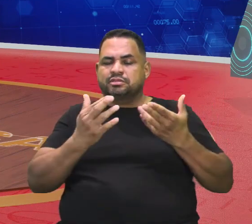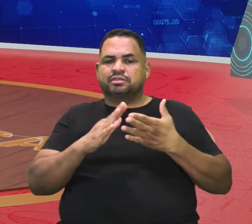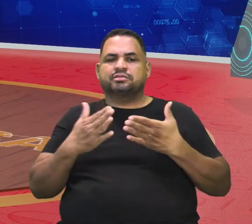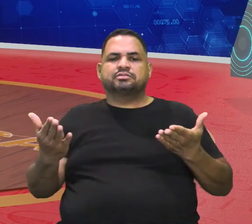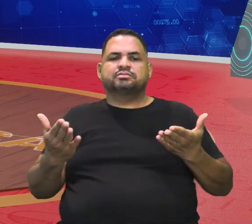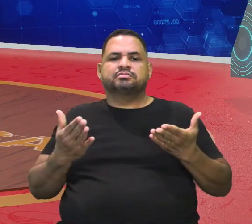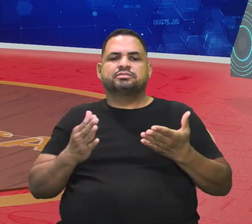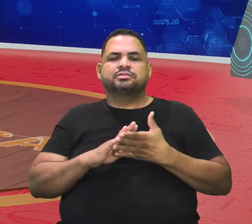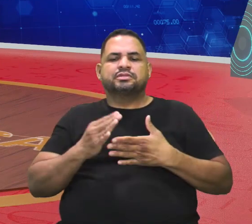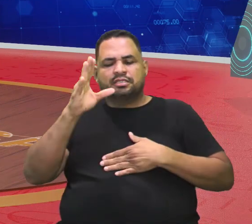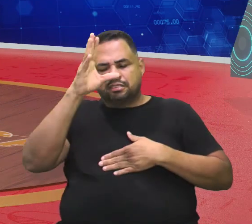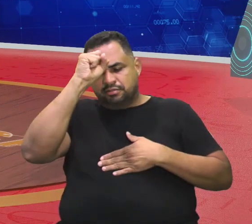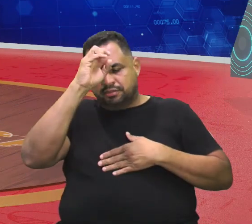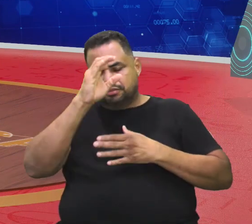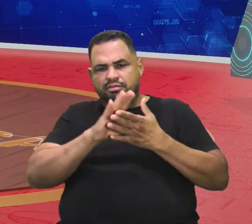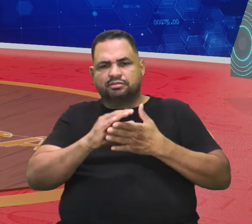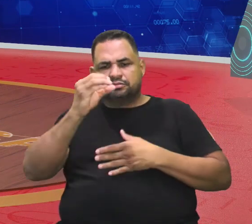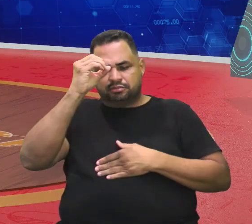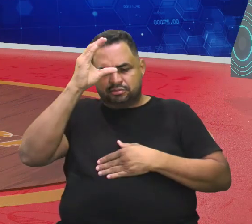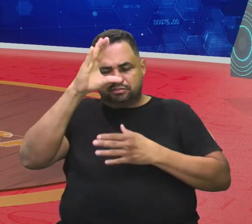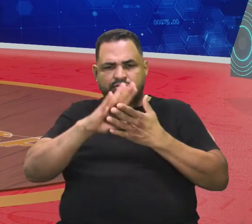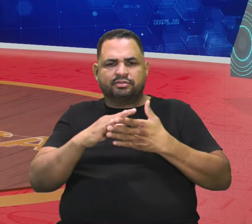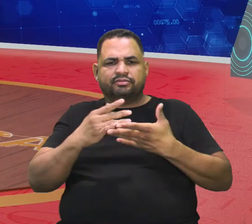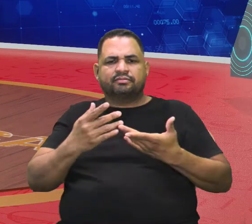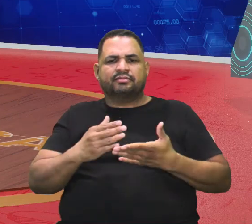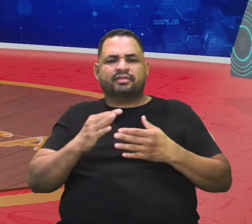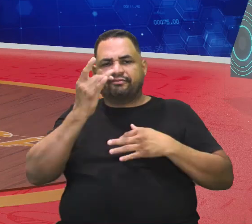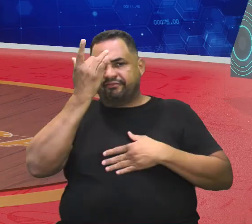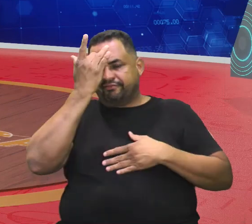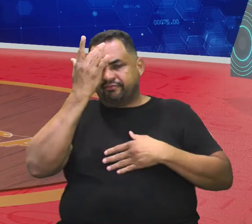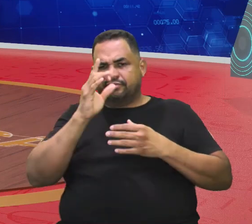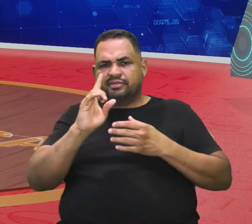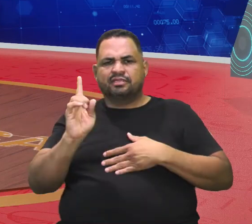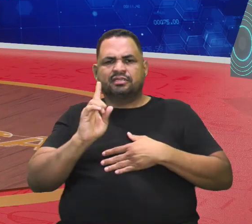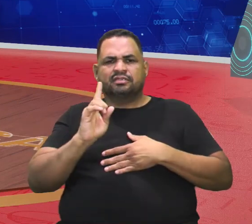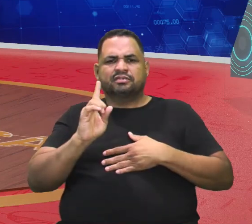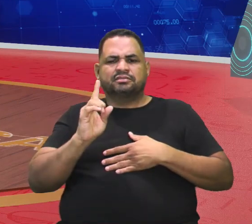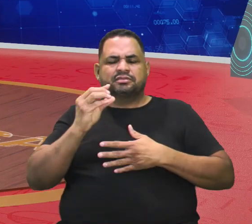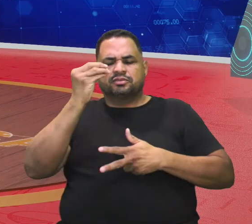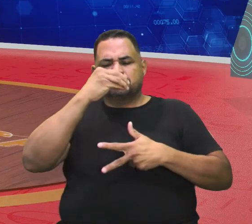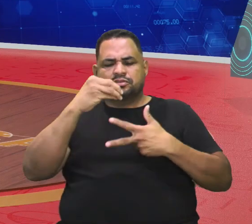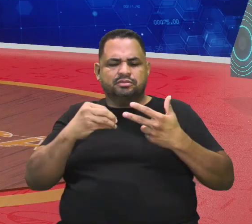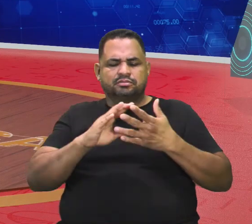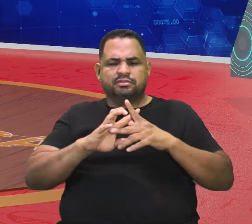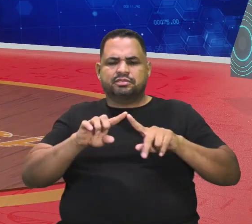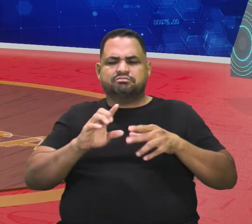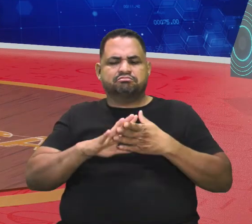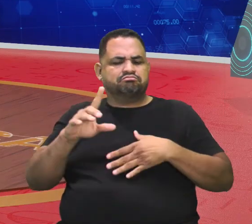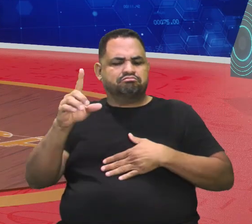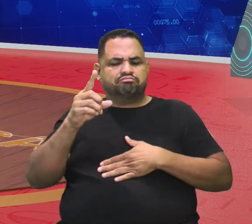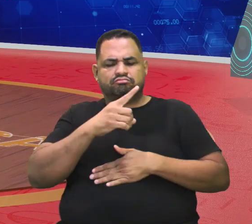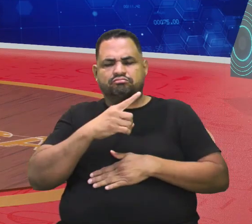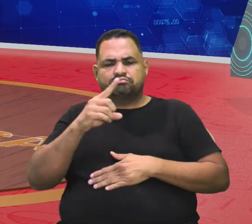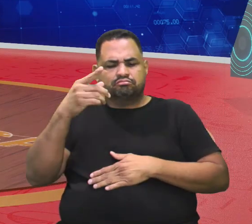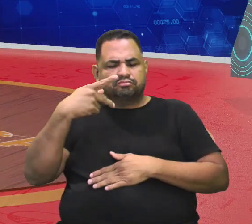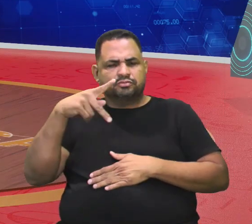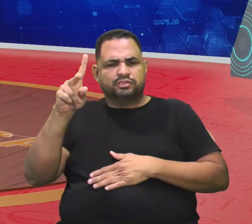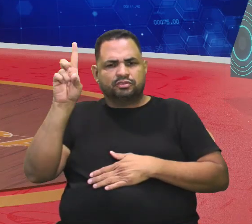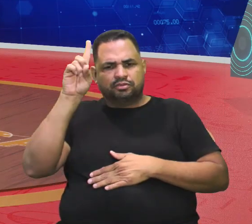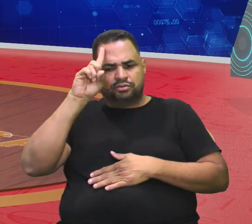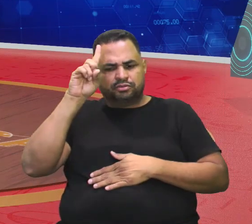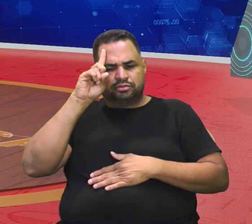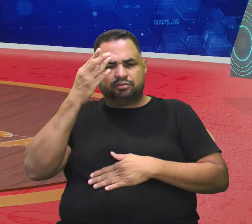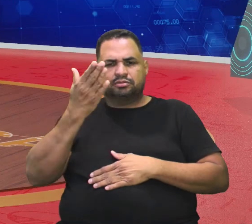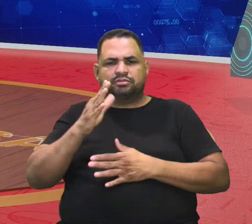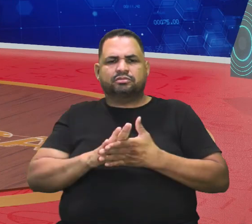internalizado os conhecimentos para ficar mais leve, mais fácil, né? E claro, né, não só no Enem, mas para o seu dia a dia, tudo que a gente mostra aqui, a gente